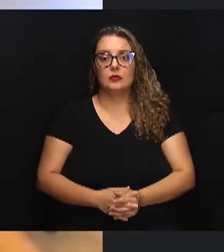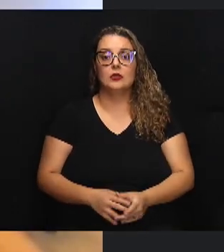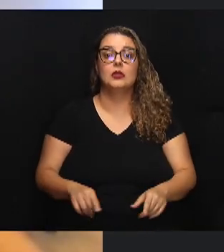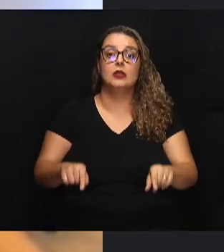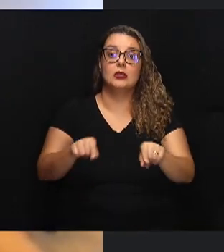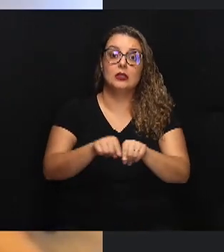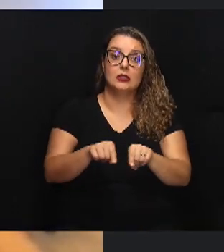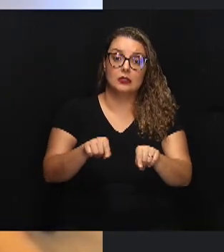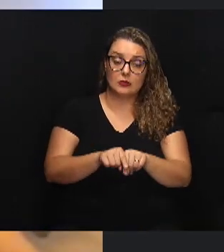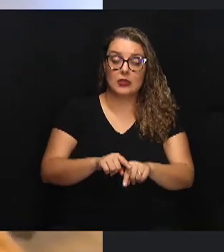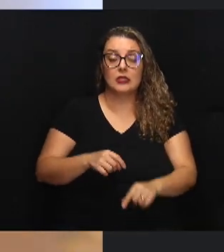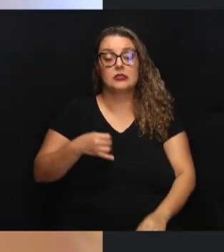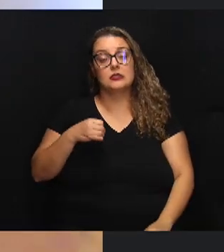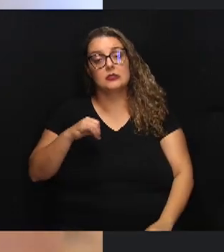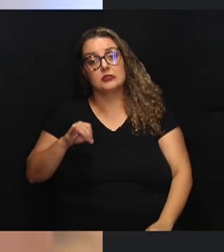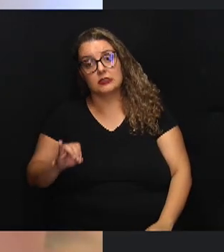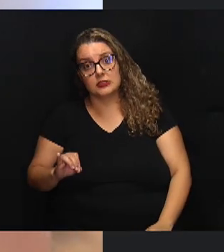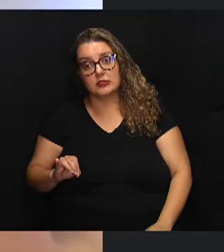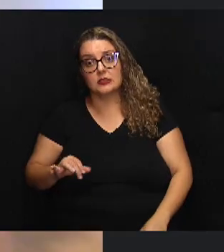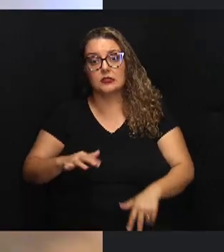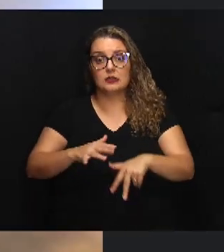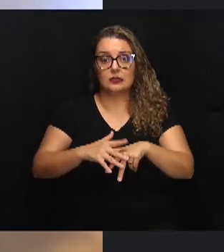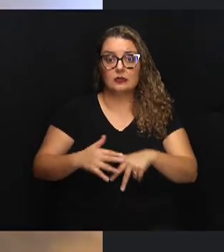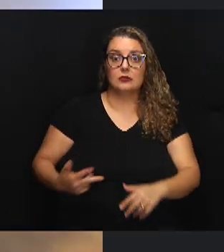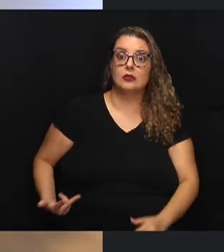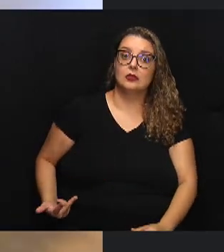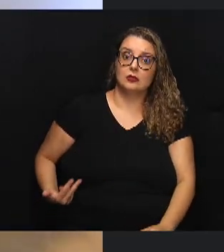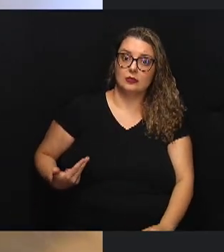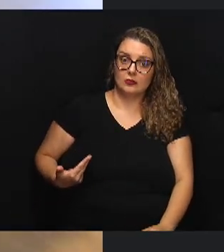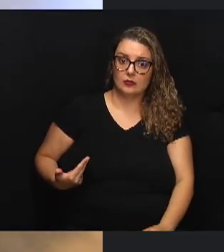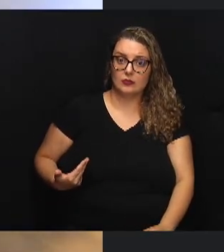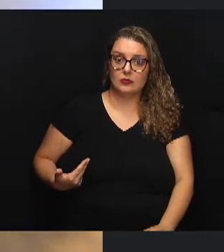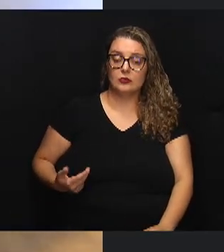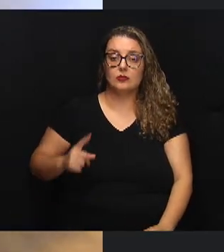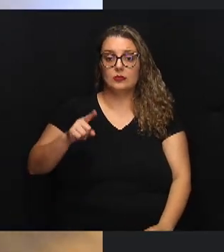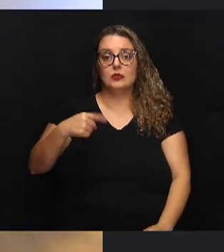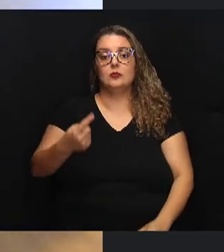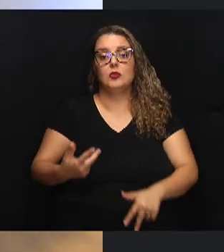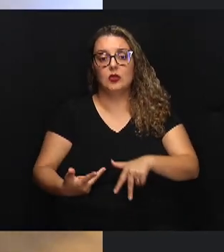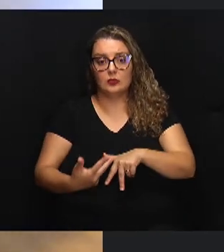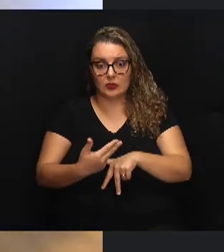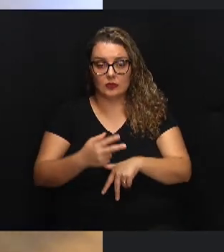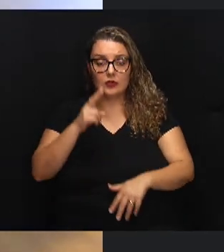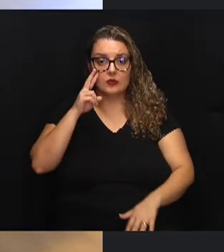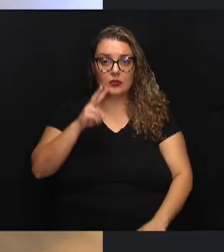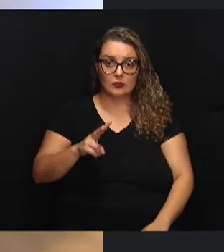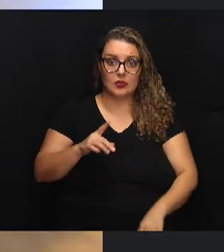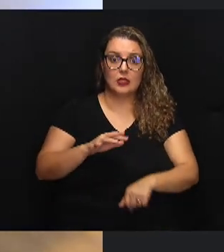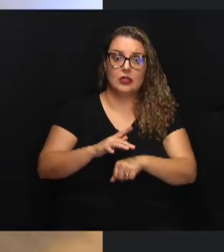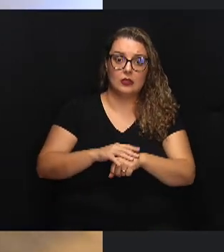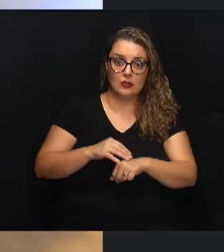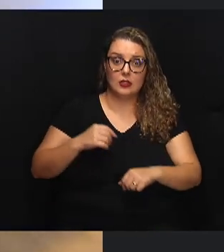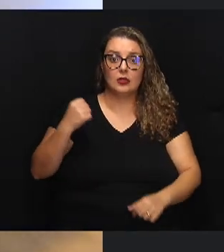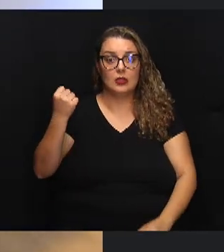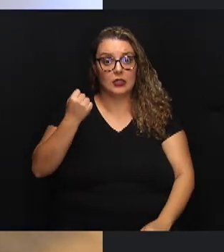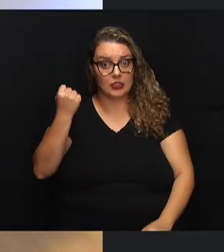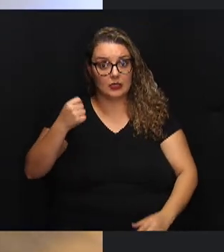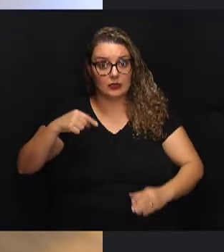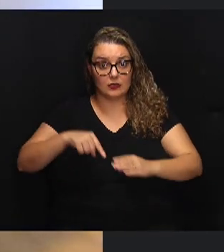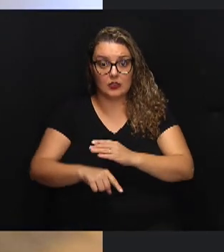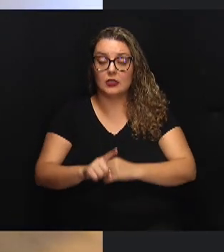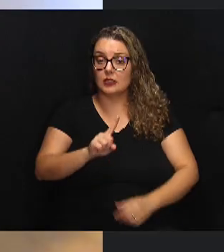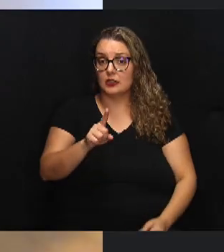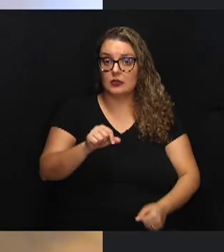Eventualmente, se esse paciente for submetido à cirurgia e no pós-operatório for visto que a doença era avançada e ele não fez